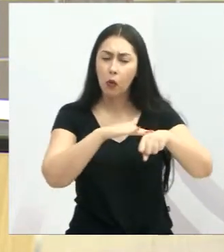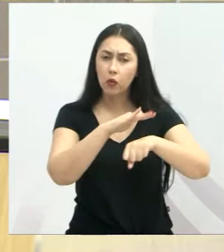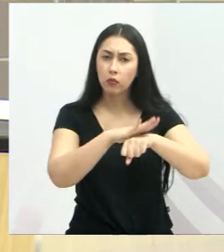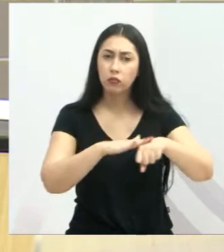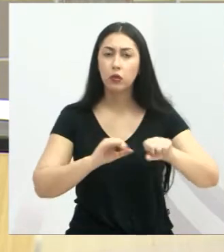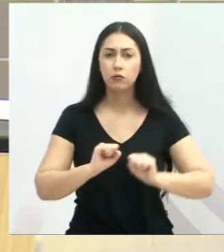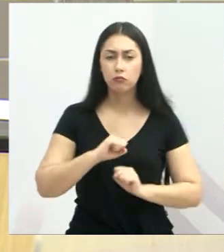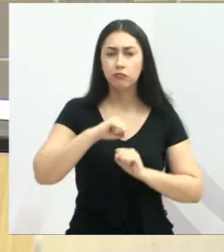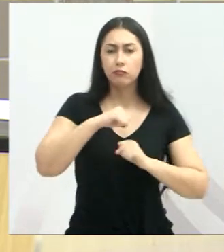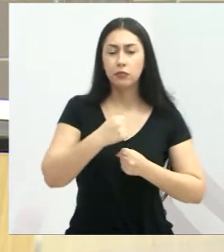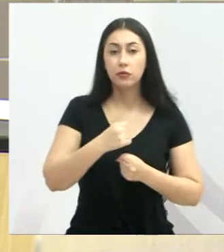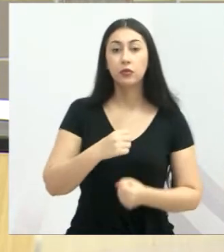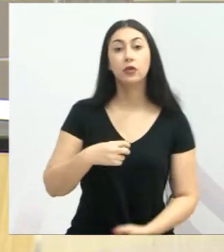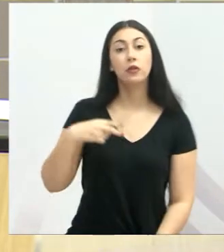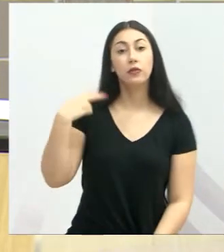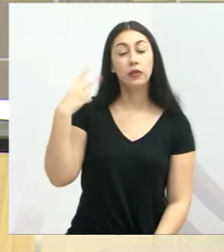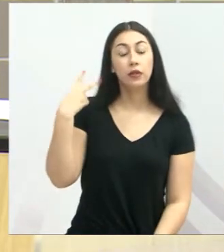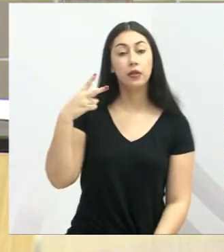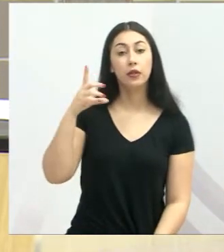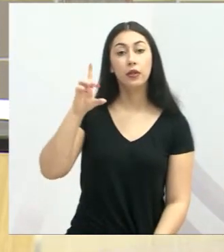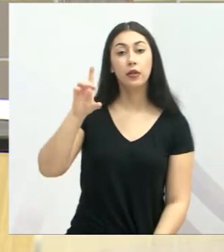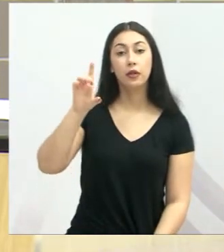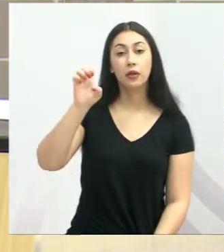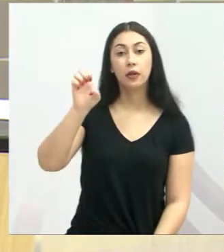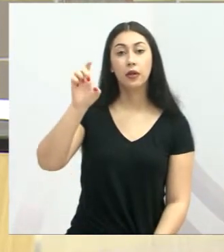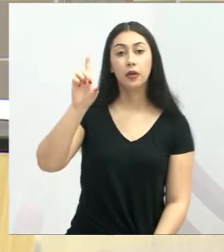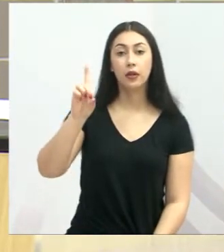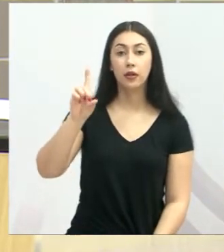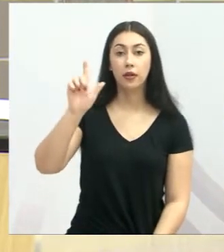atendimento. Autoria, Edgar Sasaki.